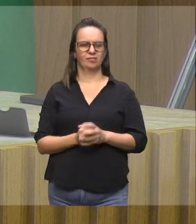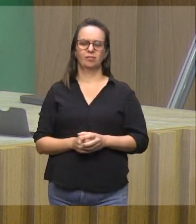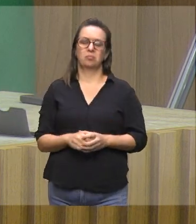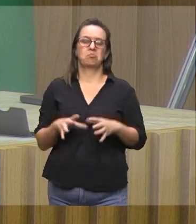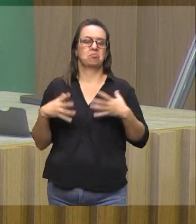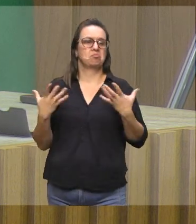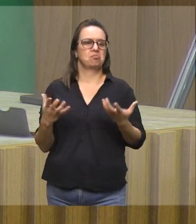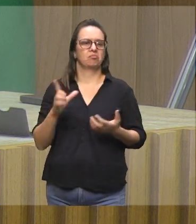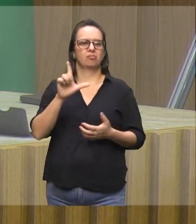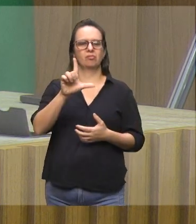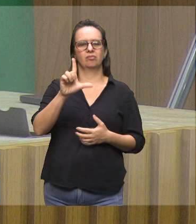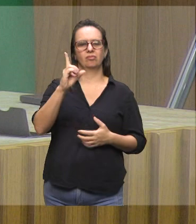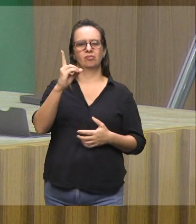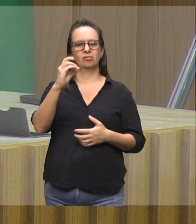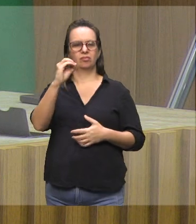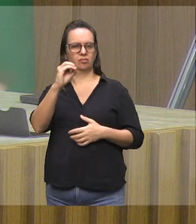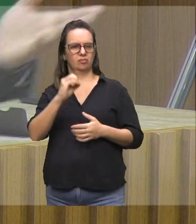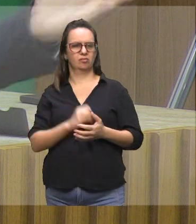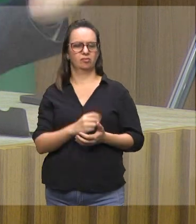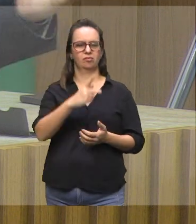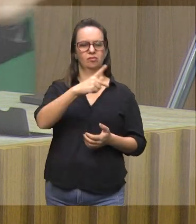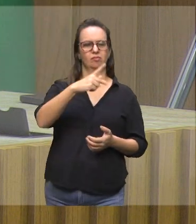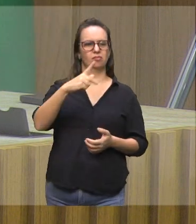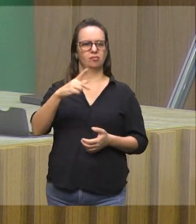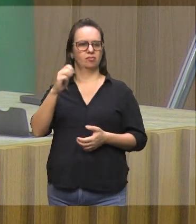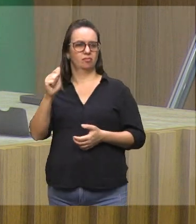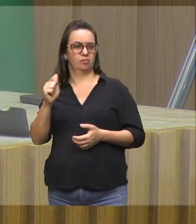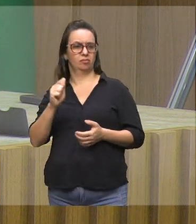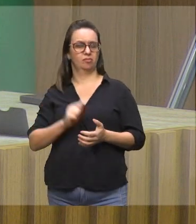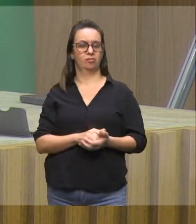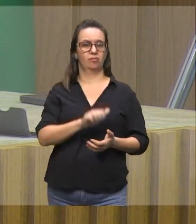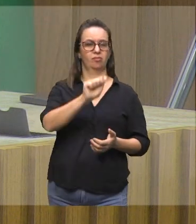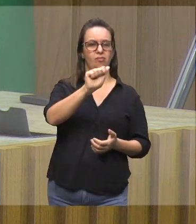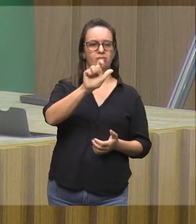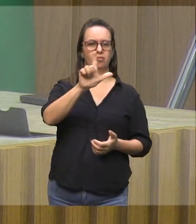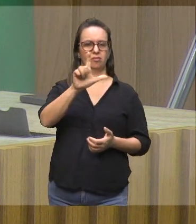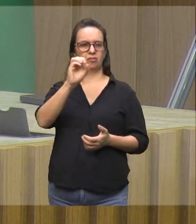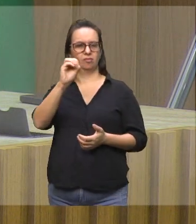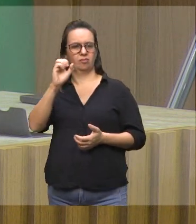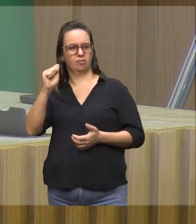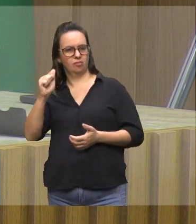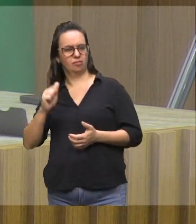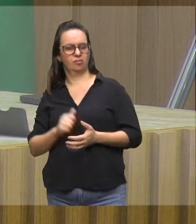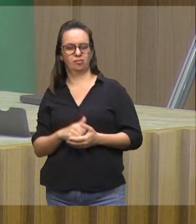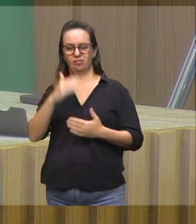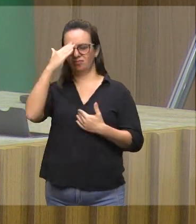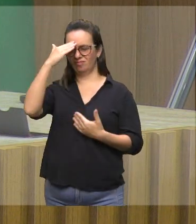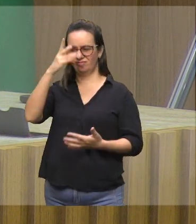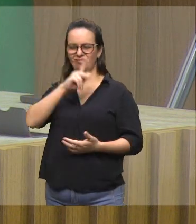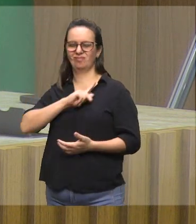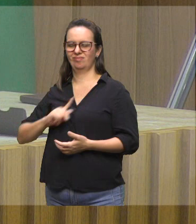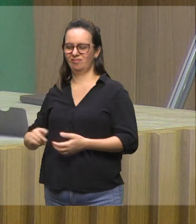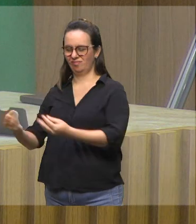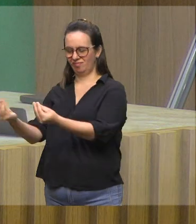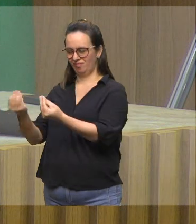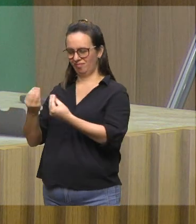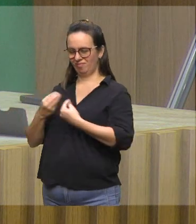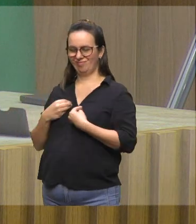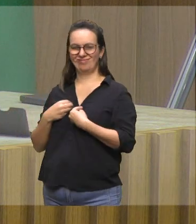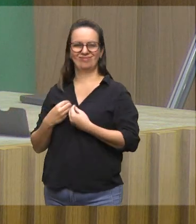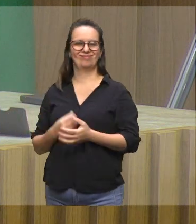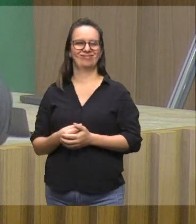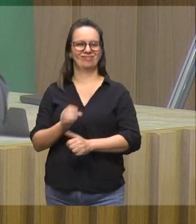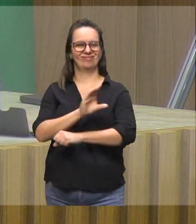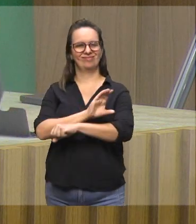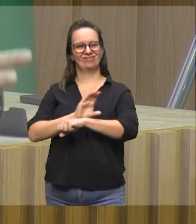o PPA, a LOA. Agradeço também à presidente por proporcionar a gente esse curso, que foi uma possibilidade